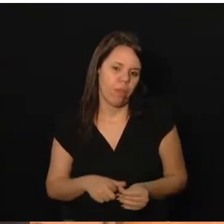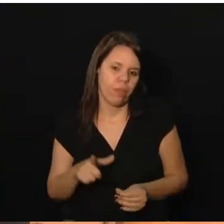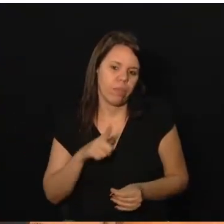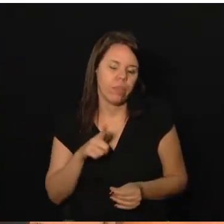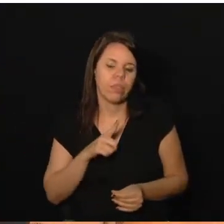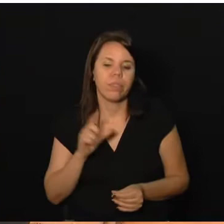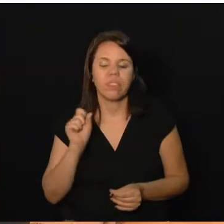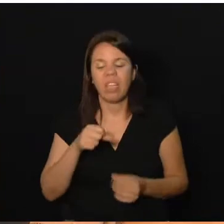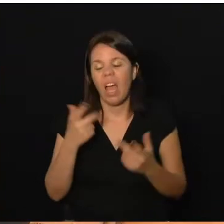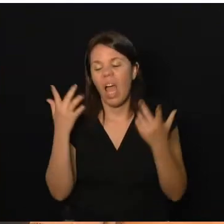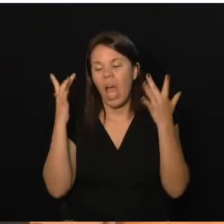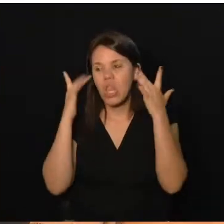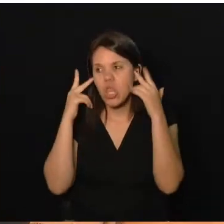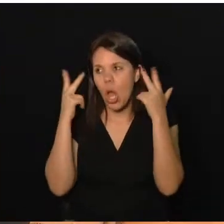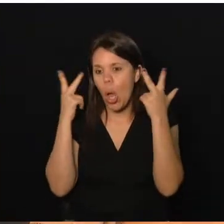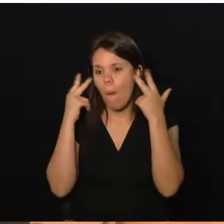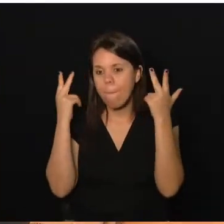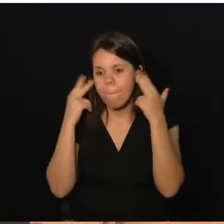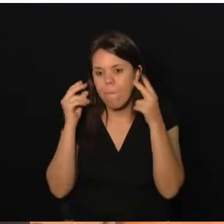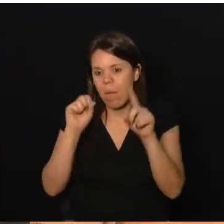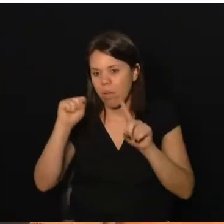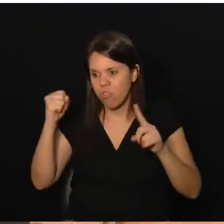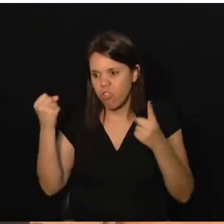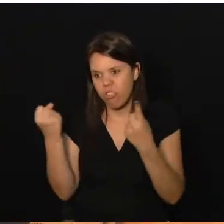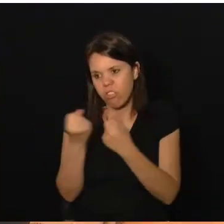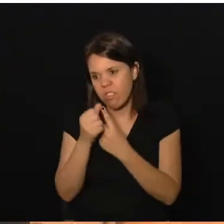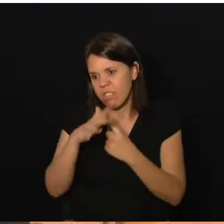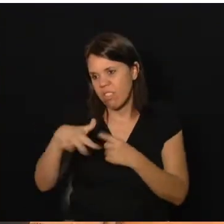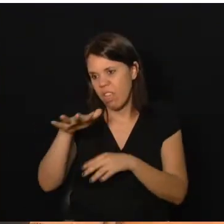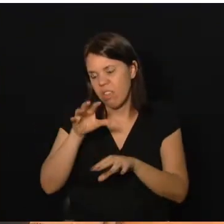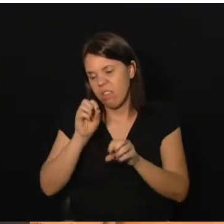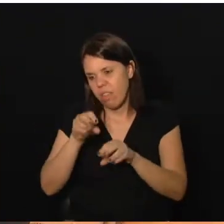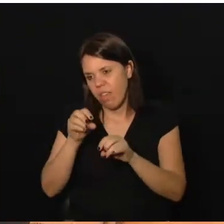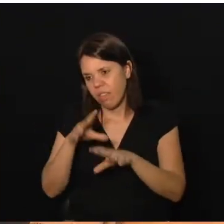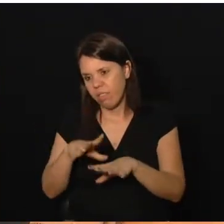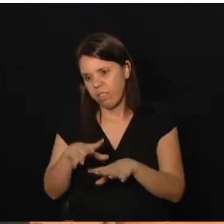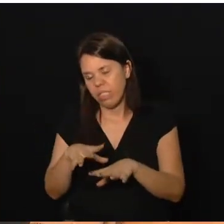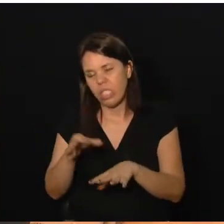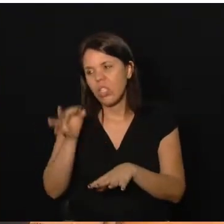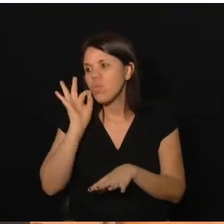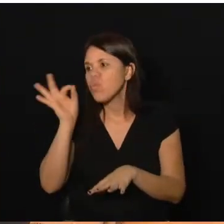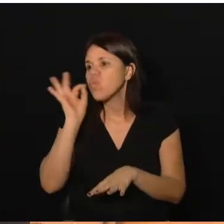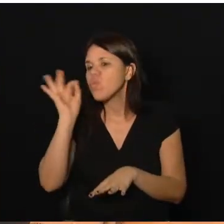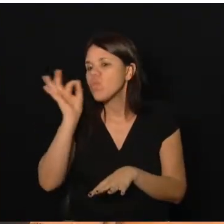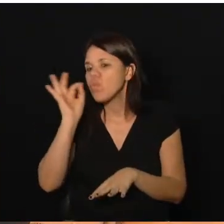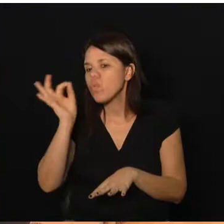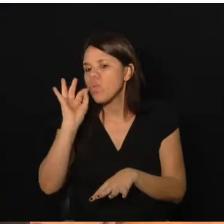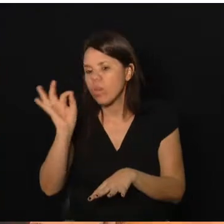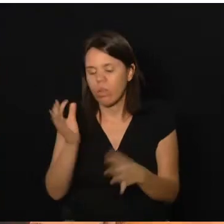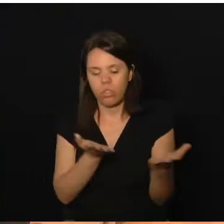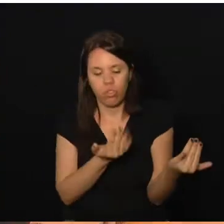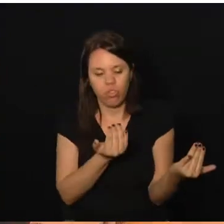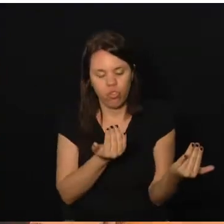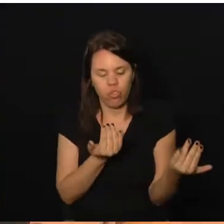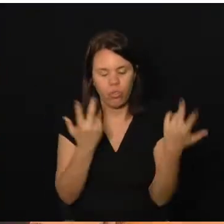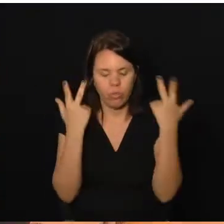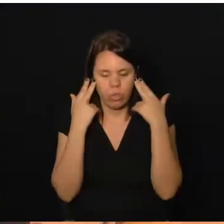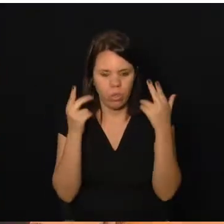da normalidade que a própria sociedade está pregando, né? Os jovens é muito comum hoje,